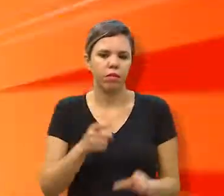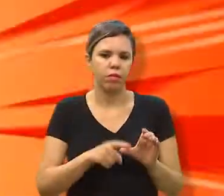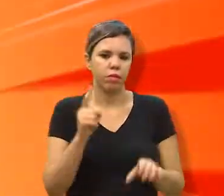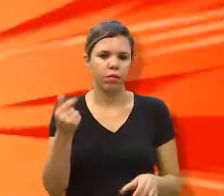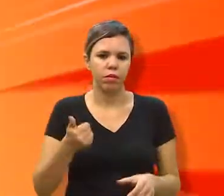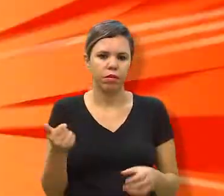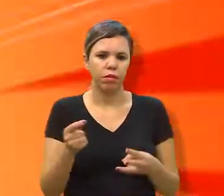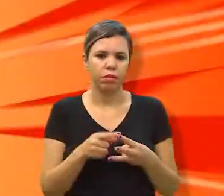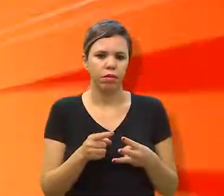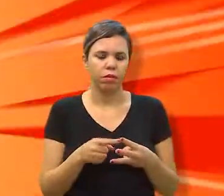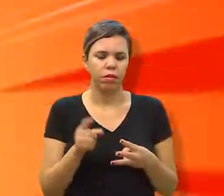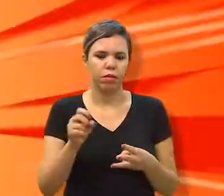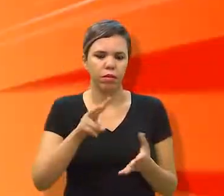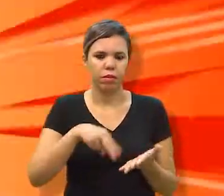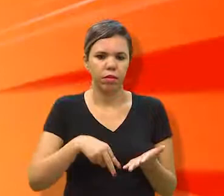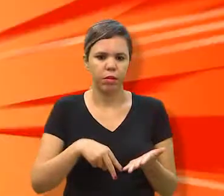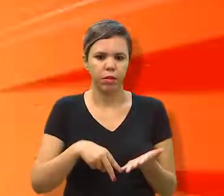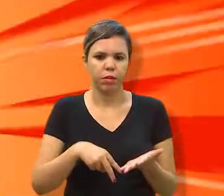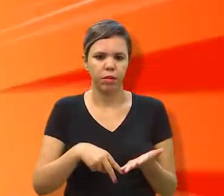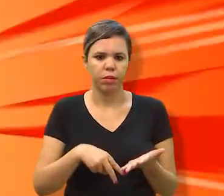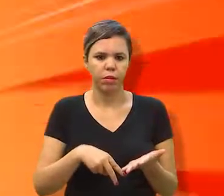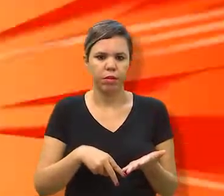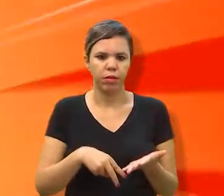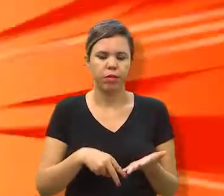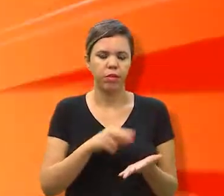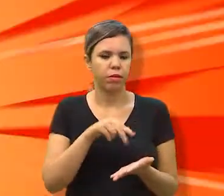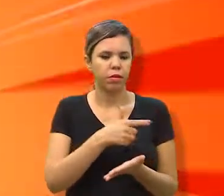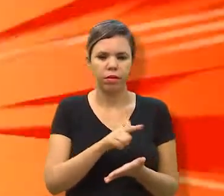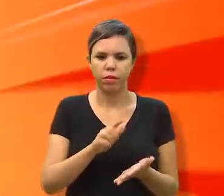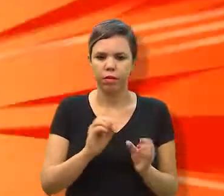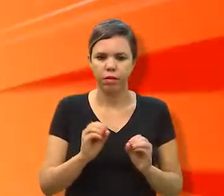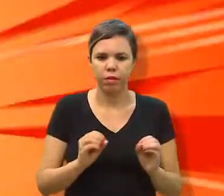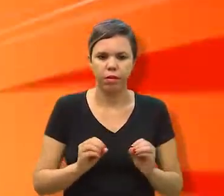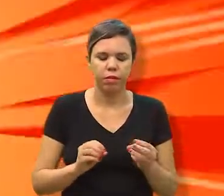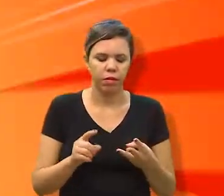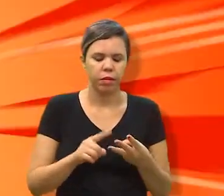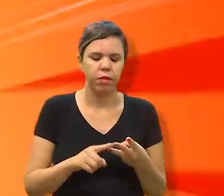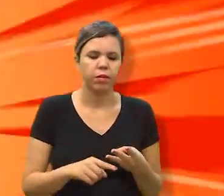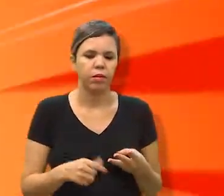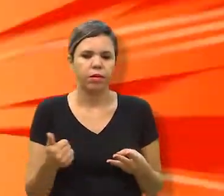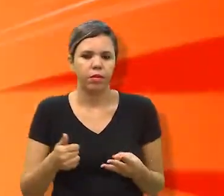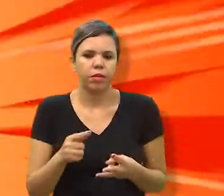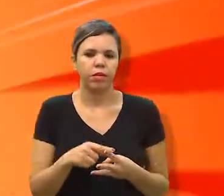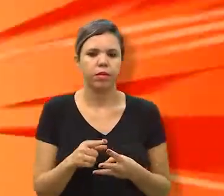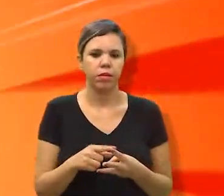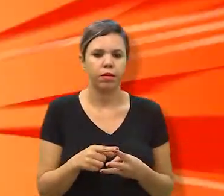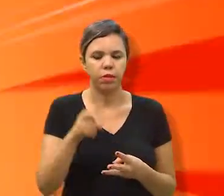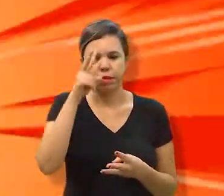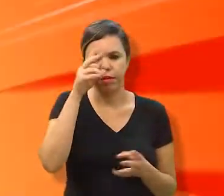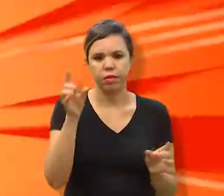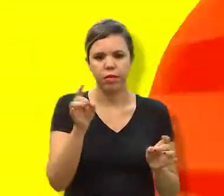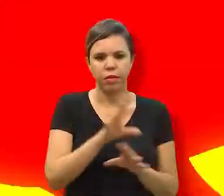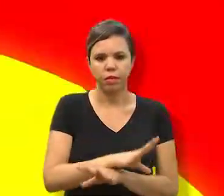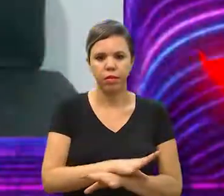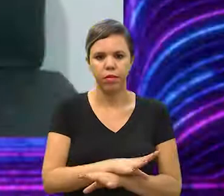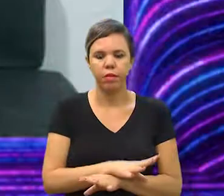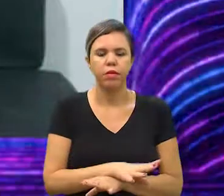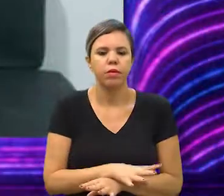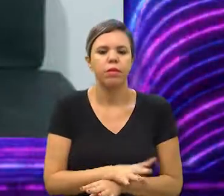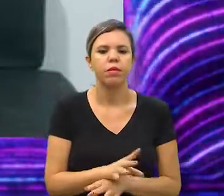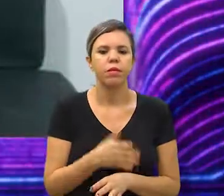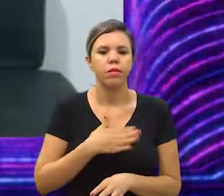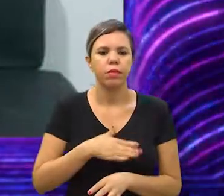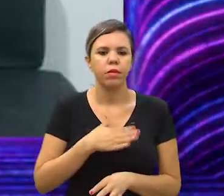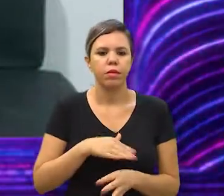assim como o primeiro volume você pode ler sem ter lido nada, assim, você lê o primeiro volume, a história acaba, é isso,